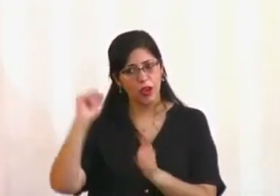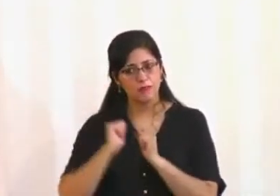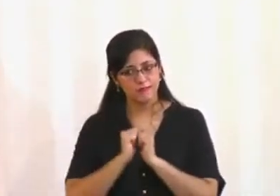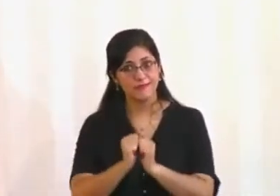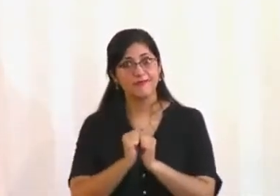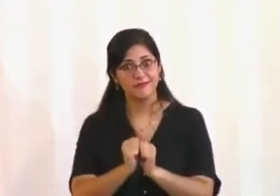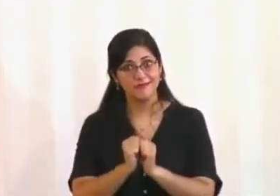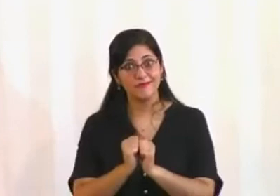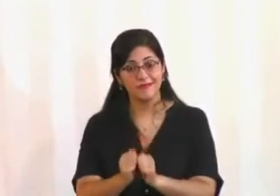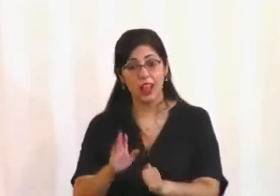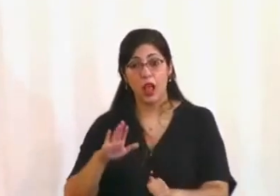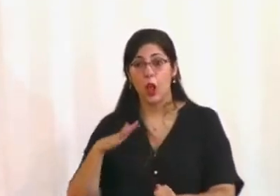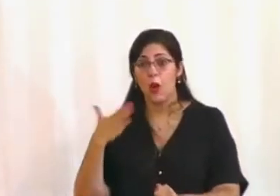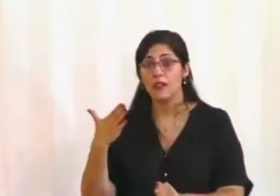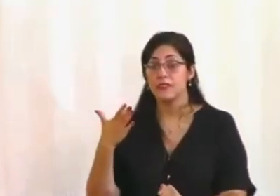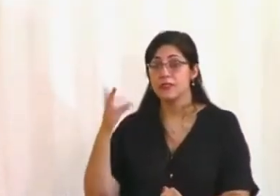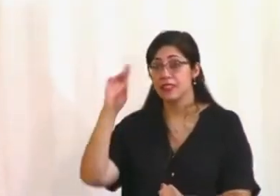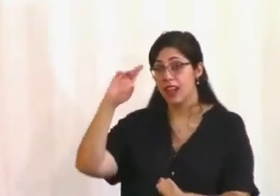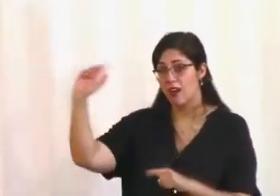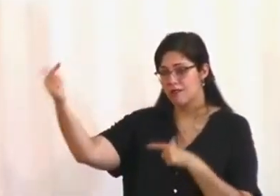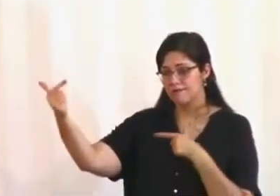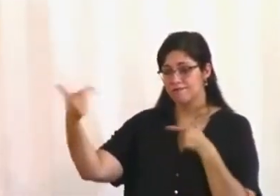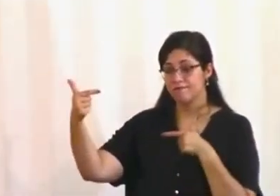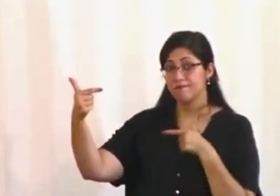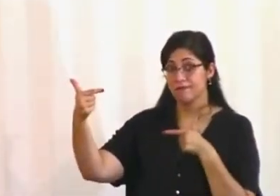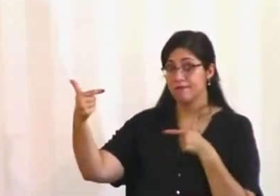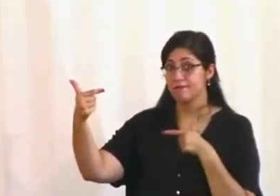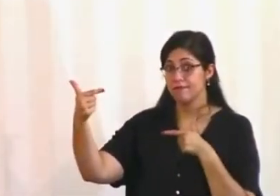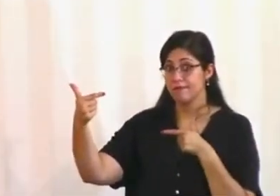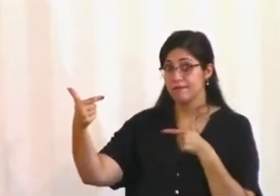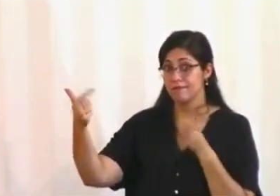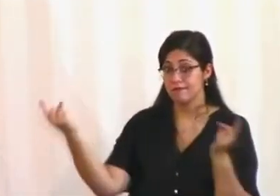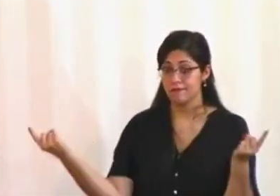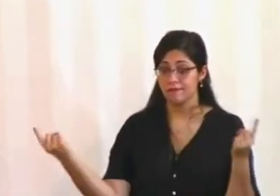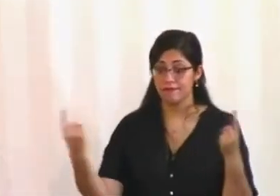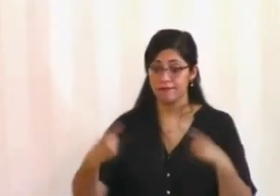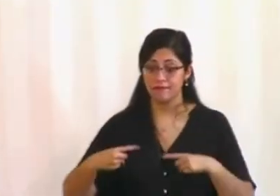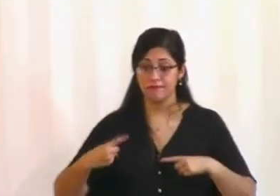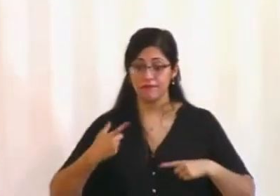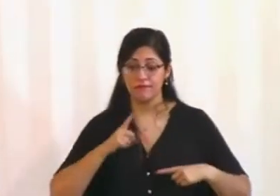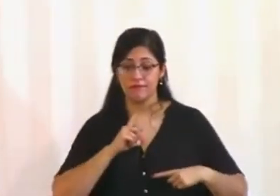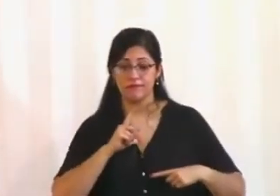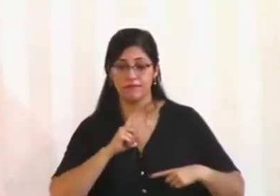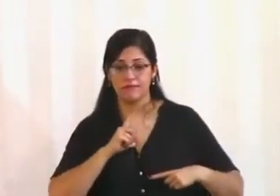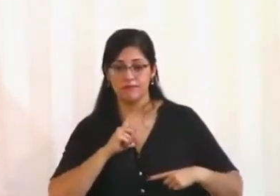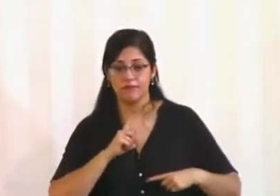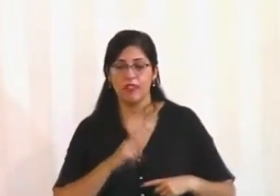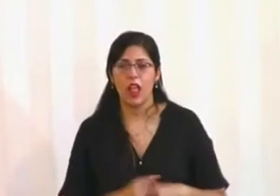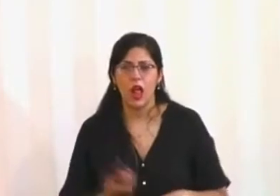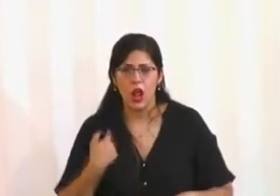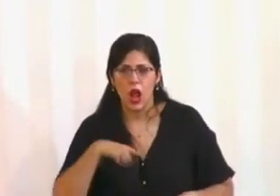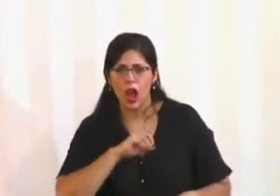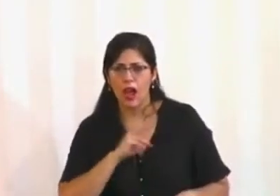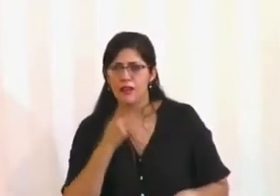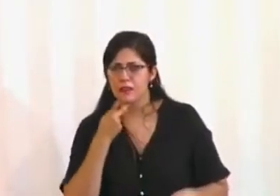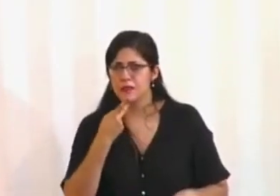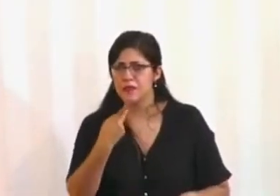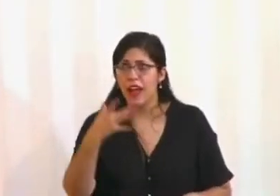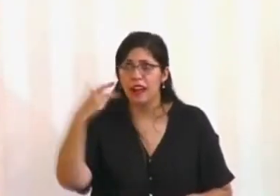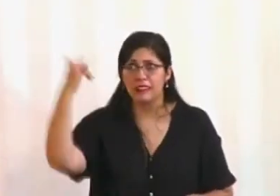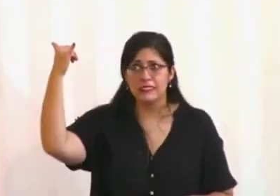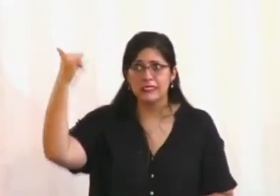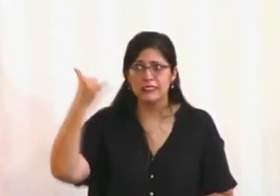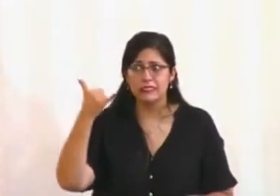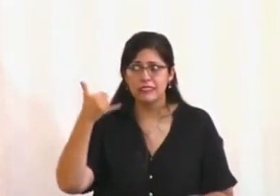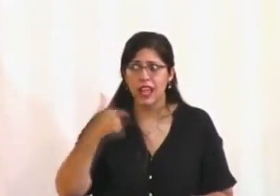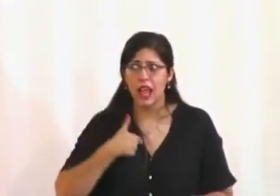também é quando Ele te confronta com a palavra dEle. Quando Ele declara para você, pela sua palavra, o porquê que você está